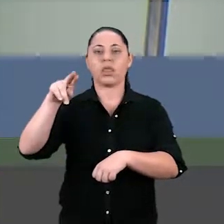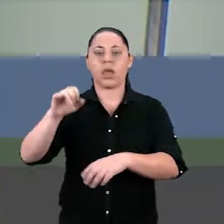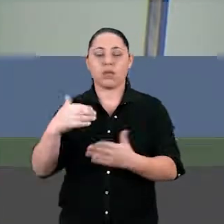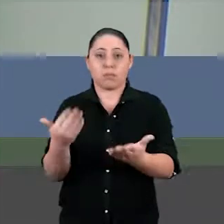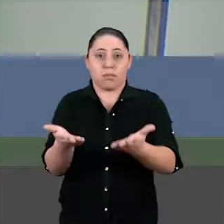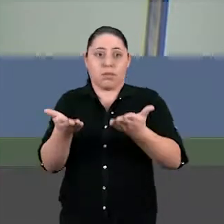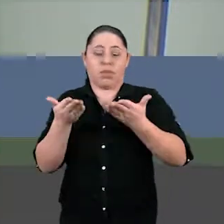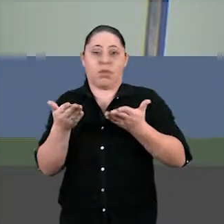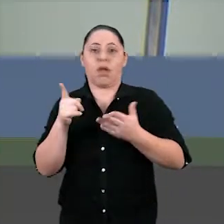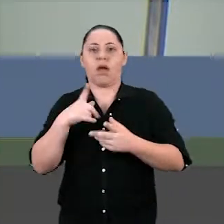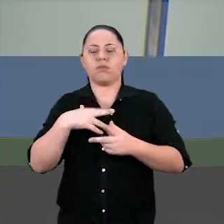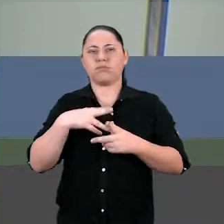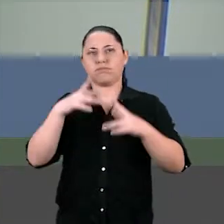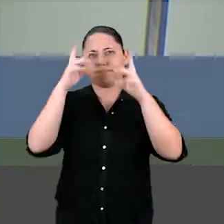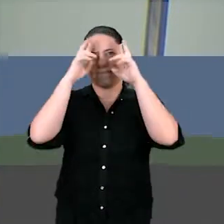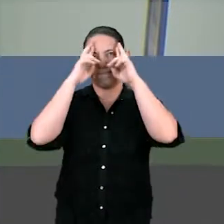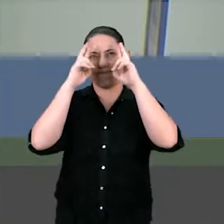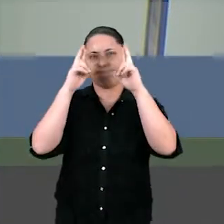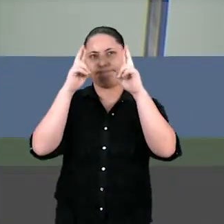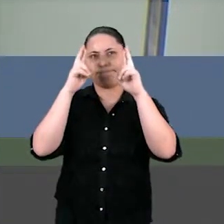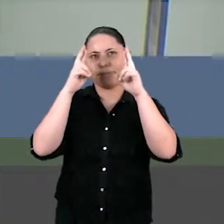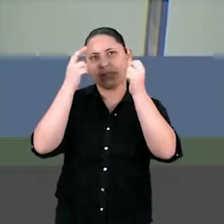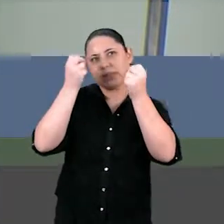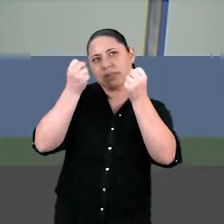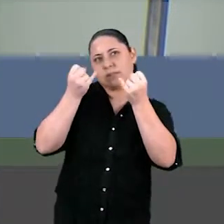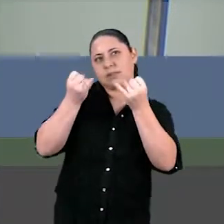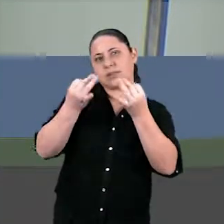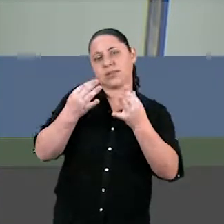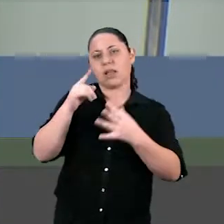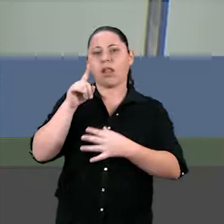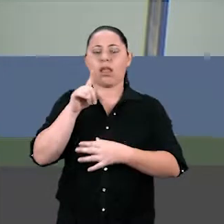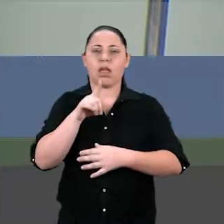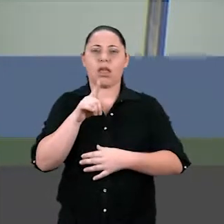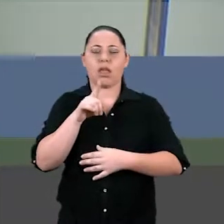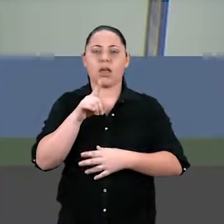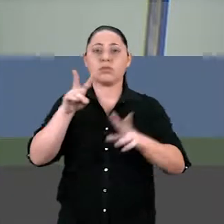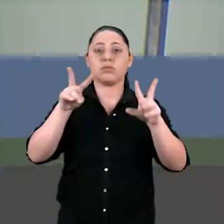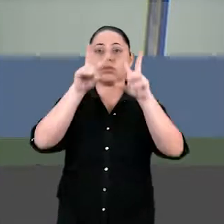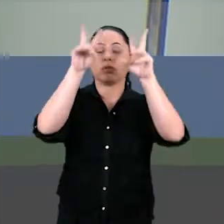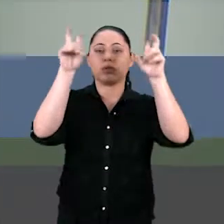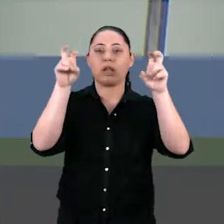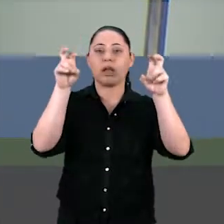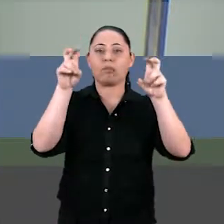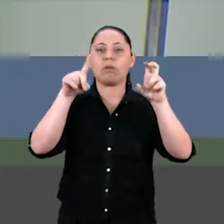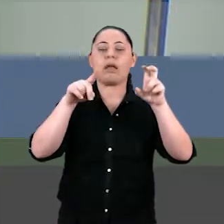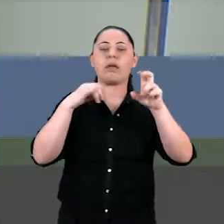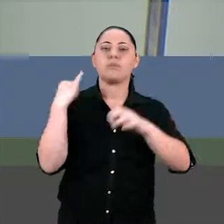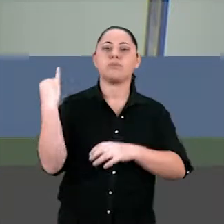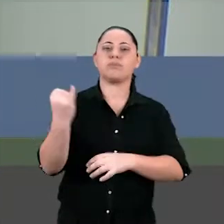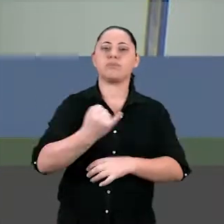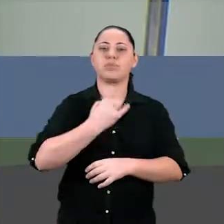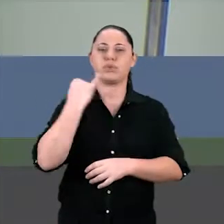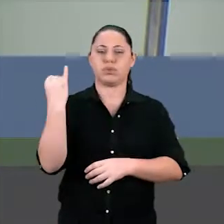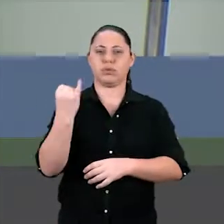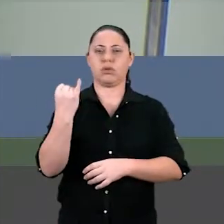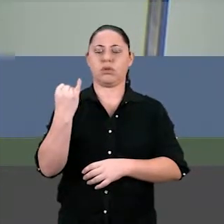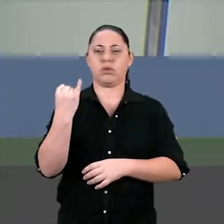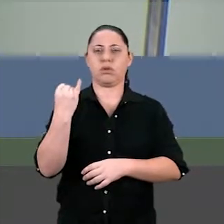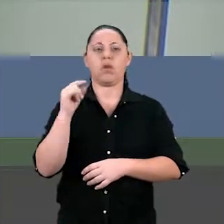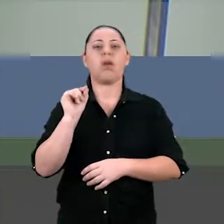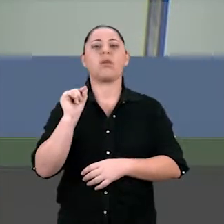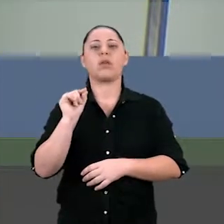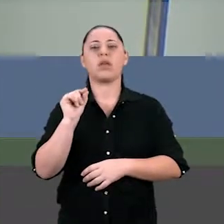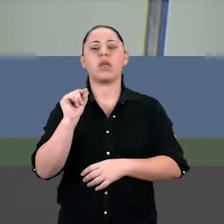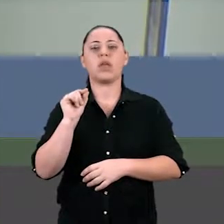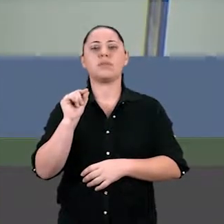dizer respeito a um tema que eu diria que bordeja, senhores, a discussão do direito eleitoral brasileiro, que é